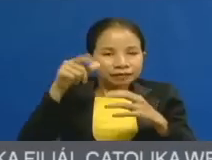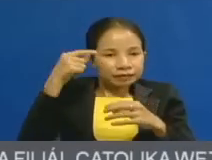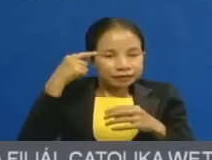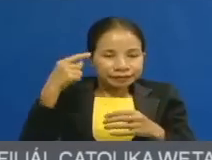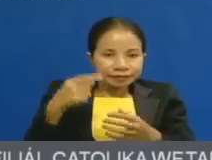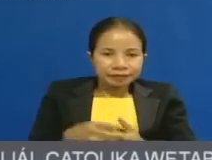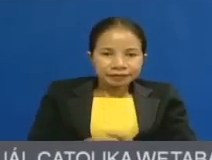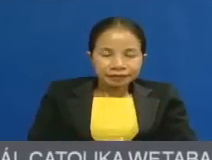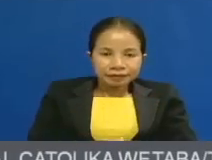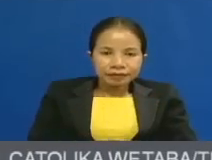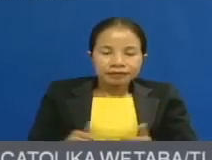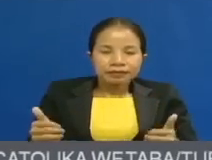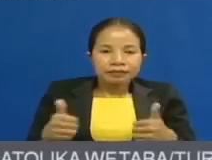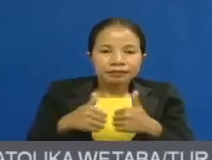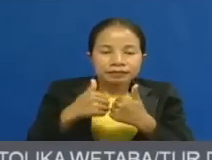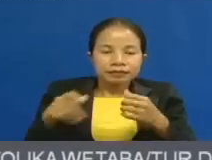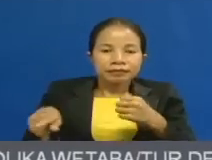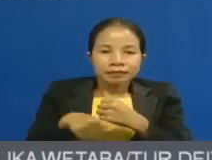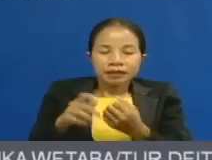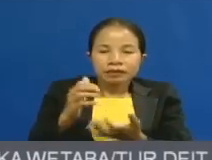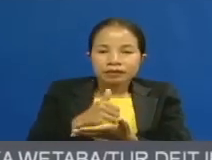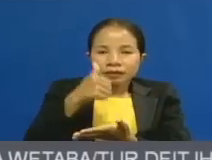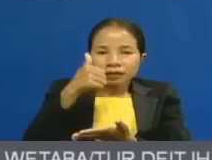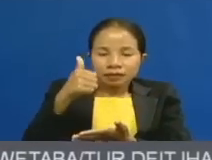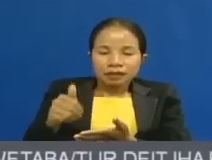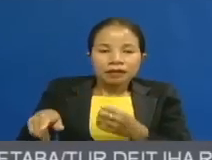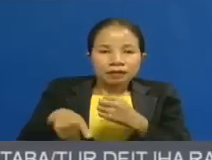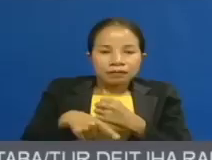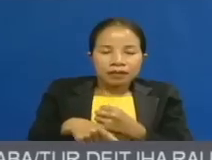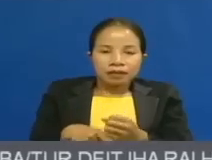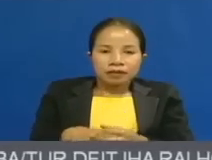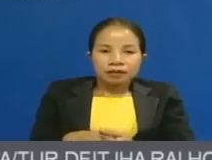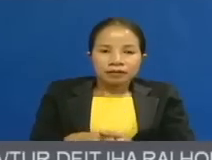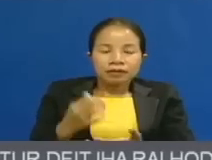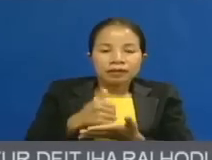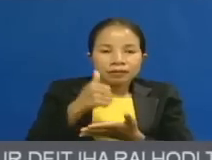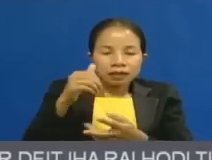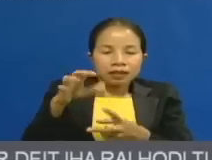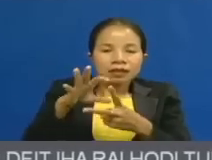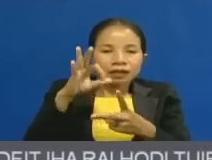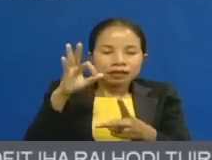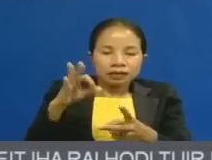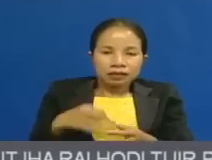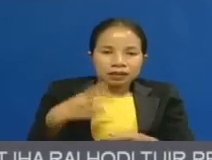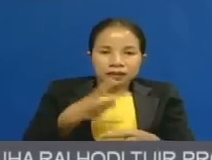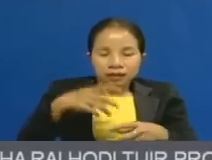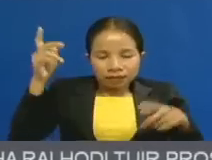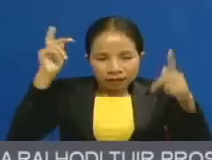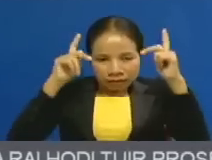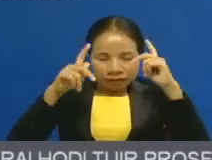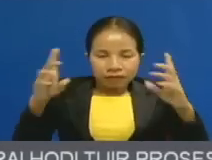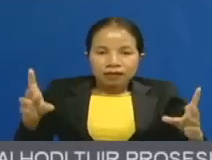ne compete ba partido mais votado partido ne mesmo declarado vencedor e a eleição geral e tinha caso e a contexto